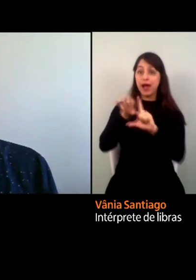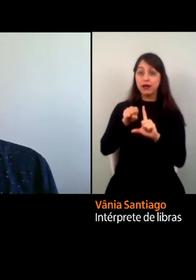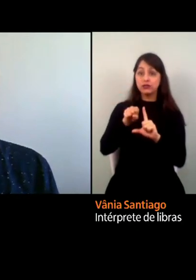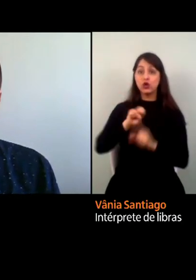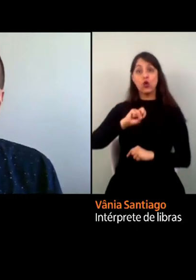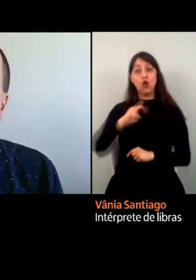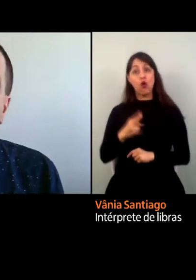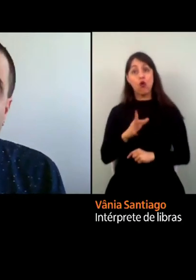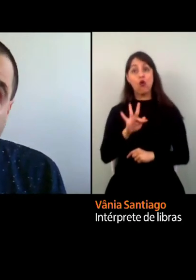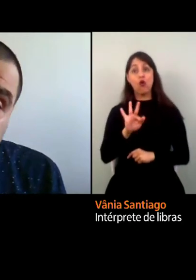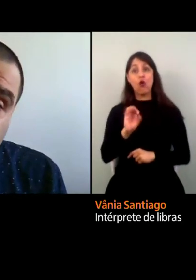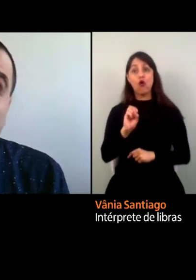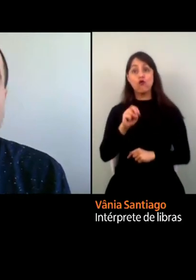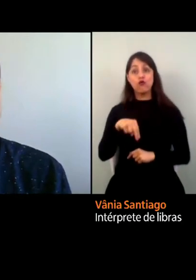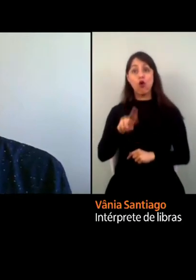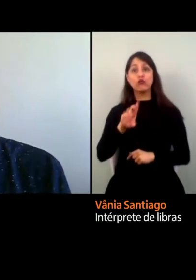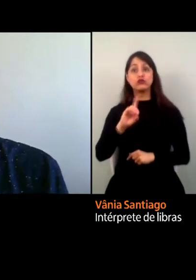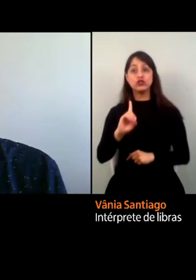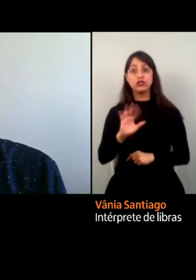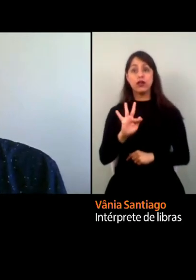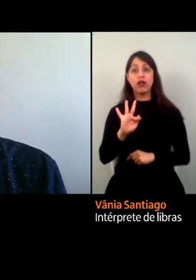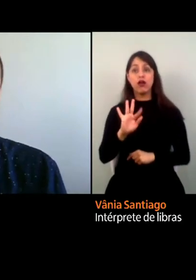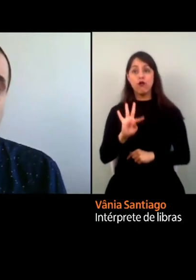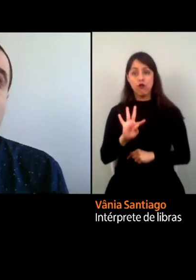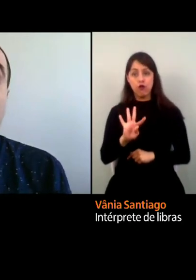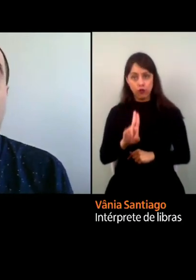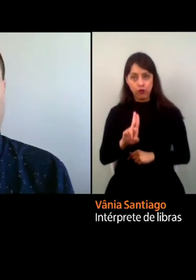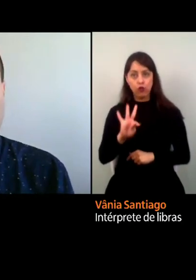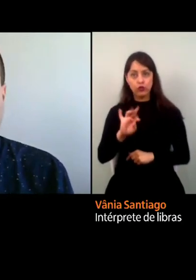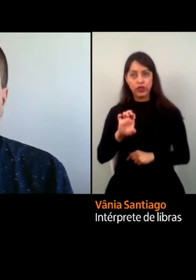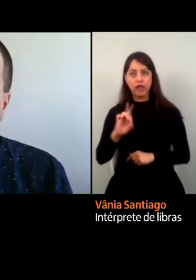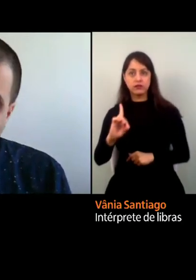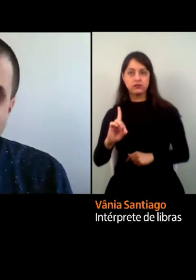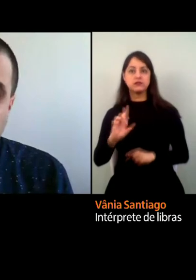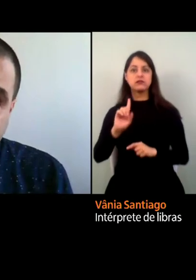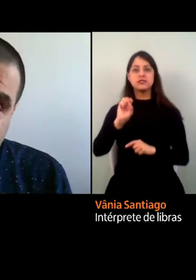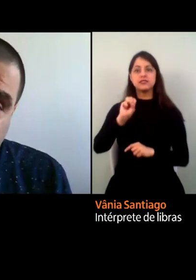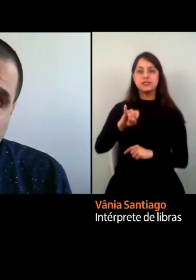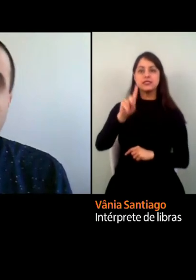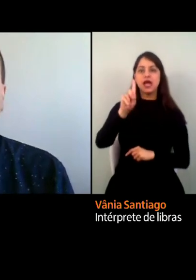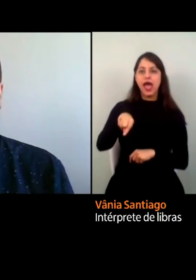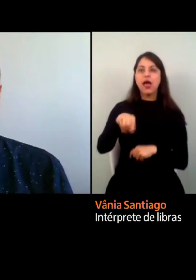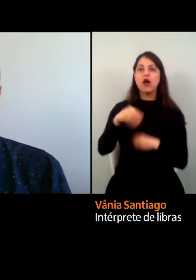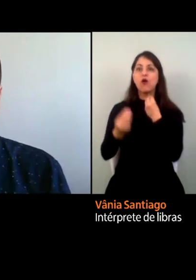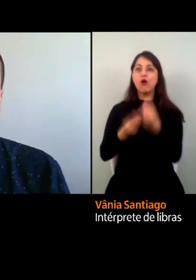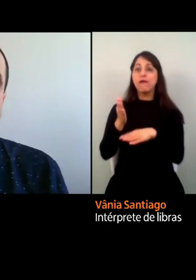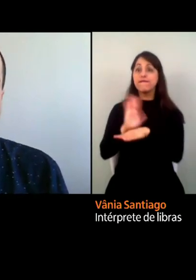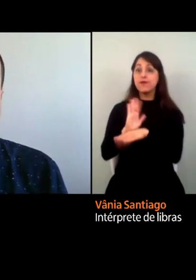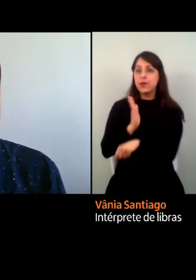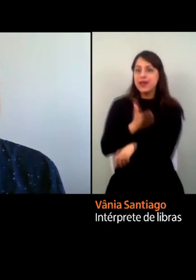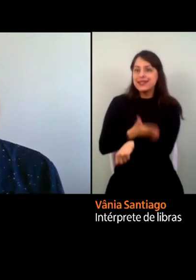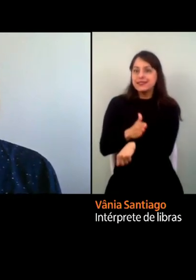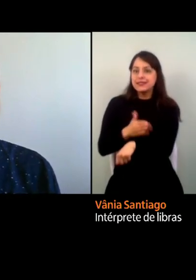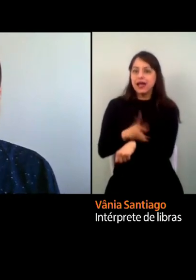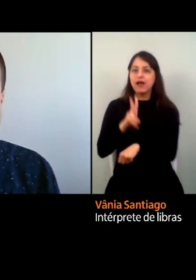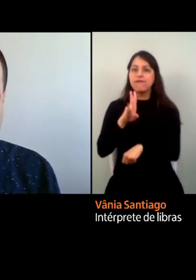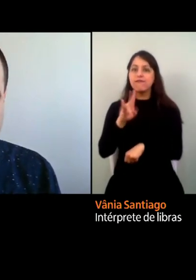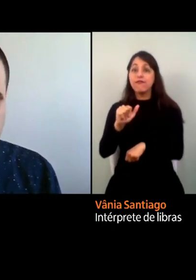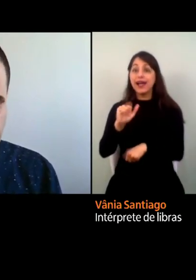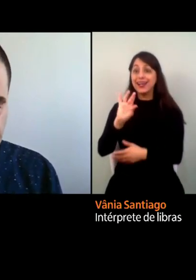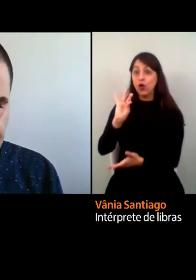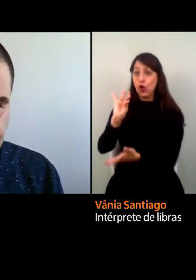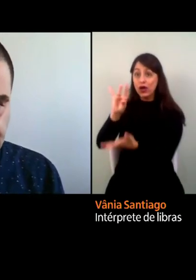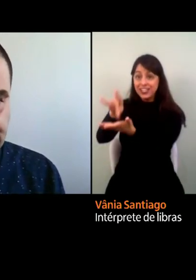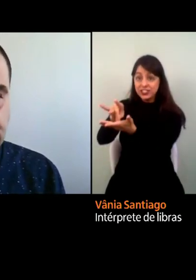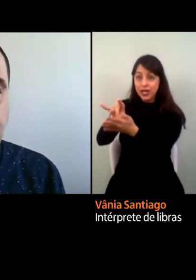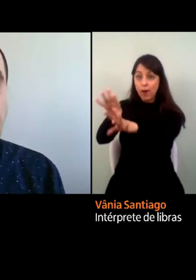mais afeito ao gênero experimental e ao filme ensaio, com um uso subversivo do sentido original das imagens.